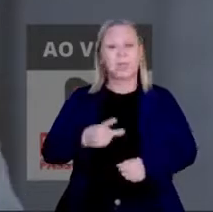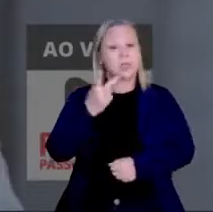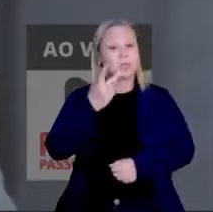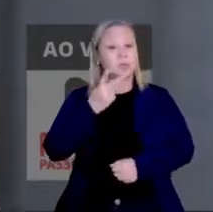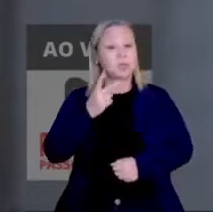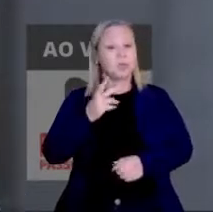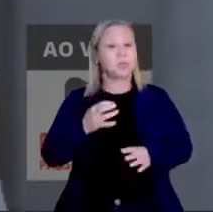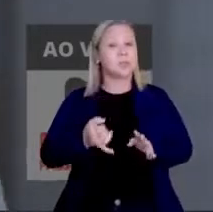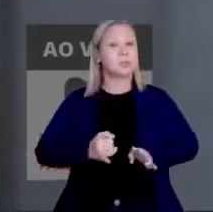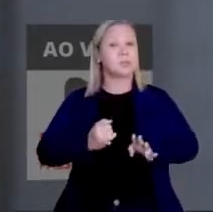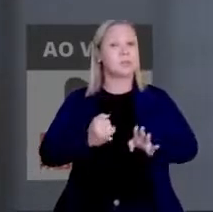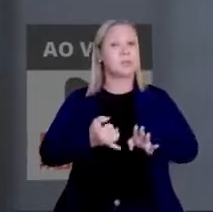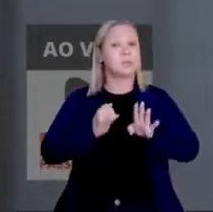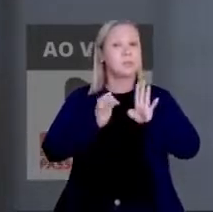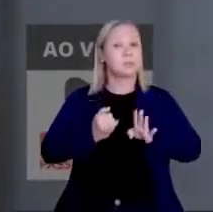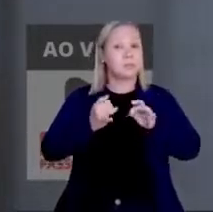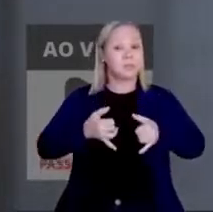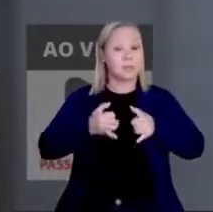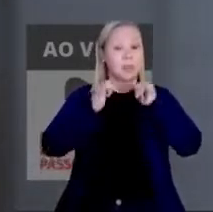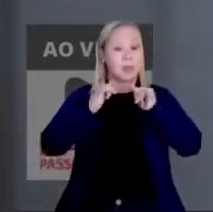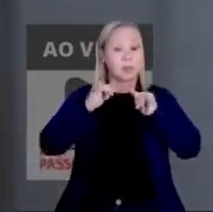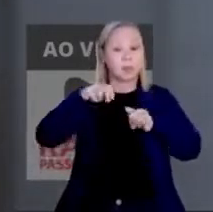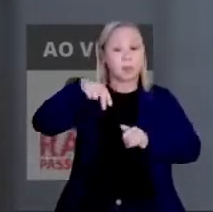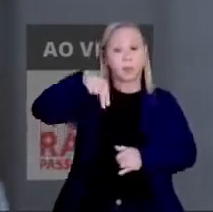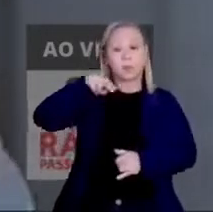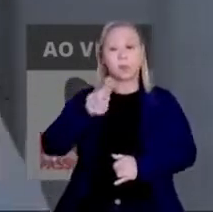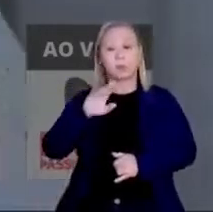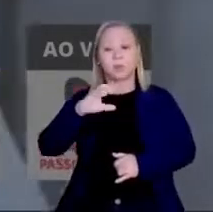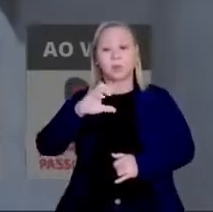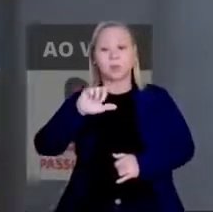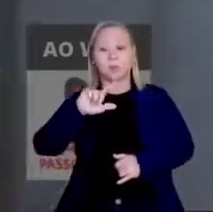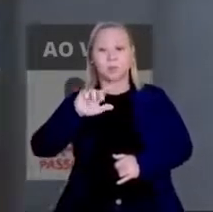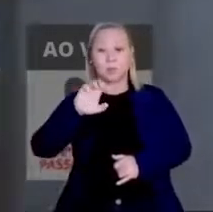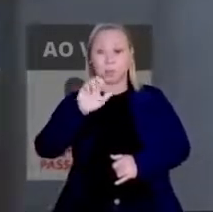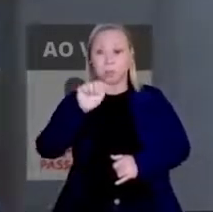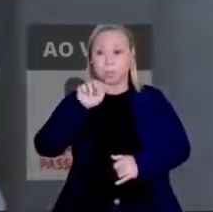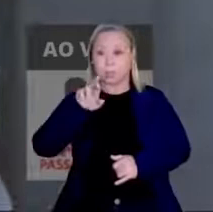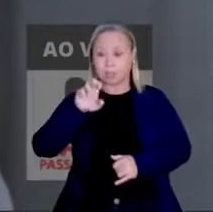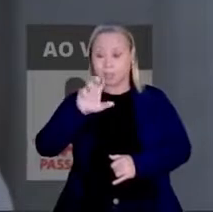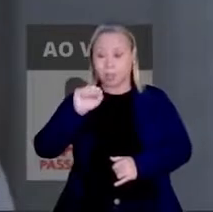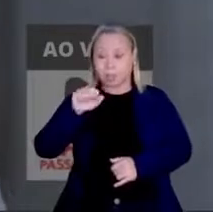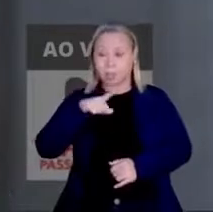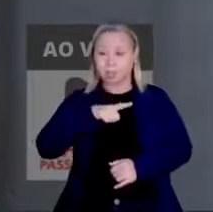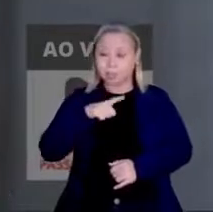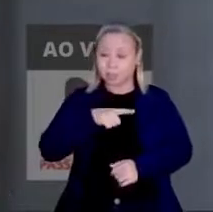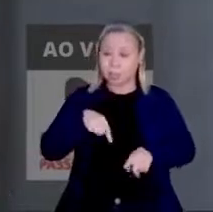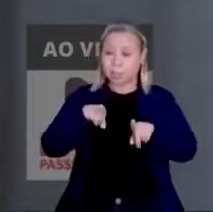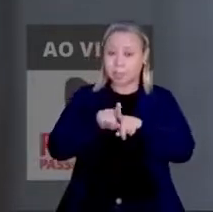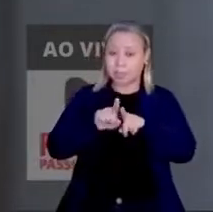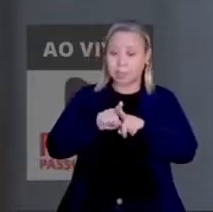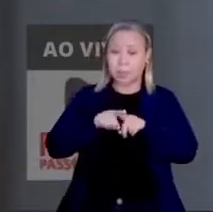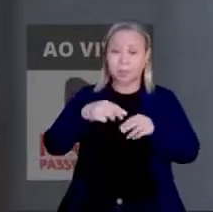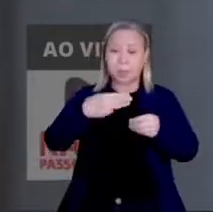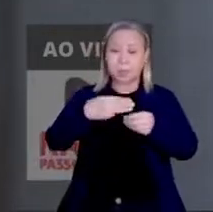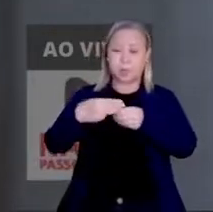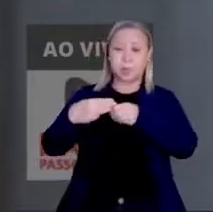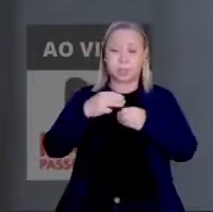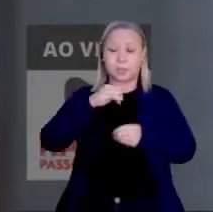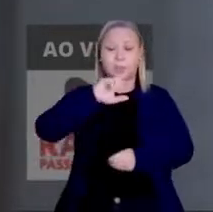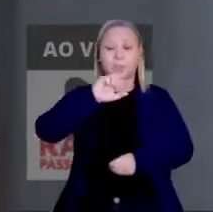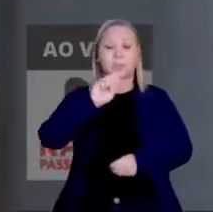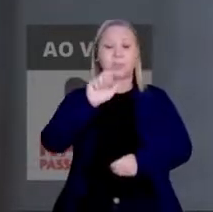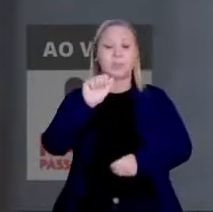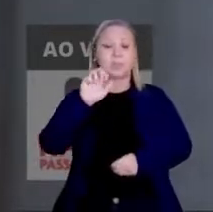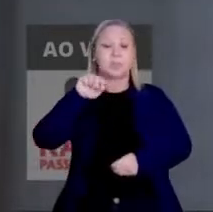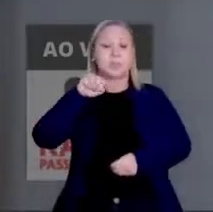contra a privatização das empresas públicas, das empresas estatais que tanto serviço prestaram ao povo brasileiro.